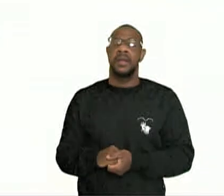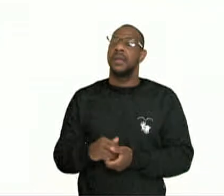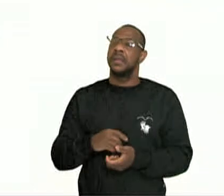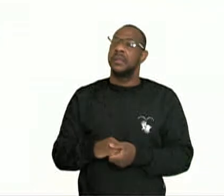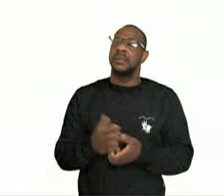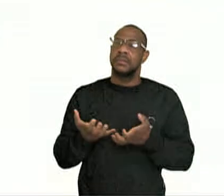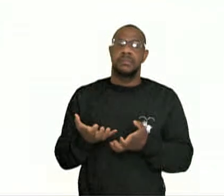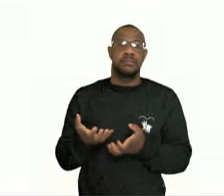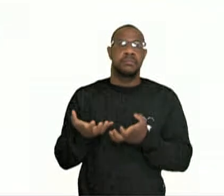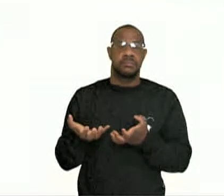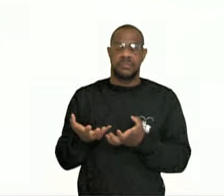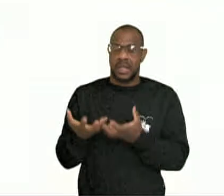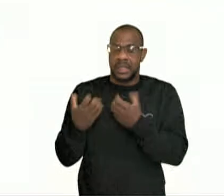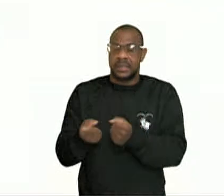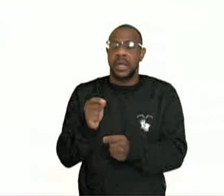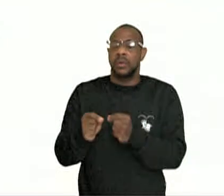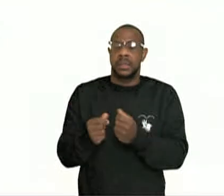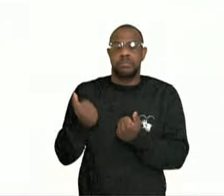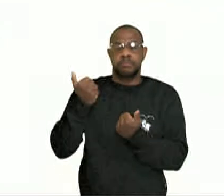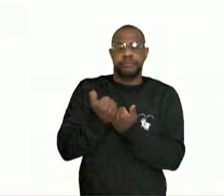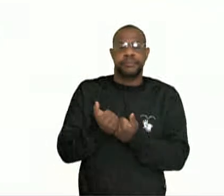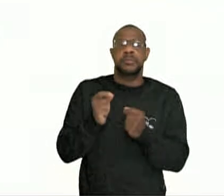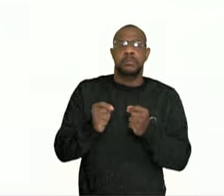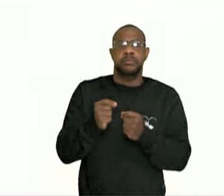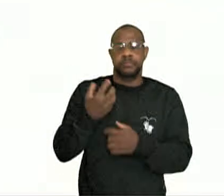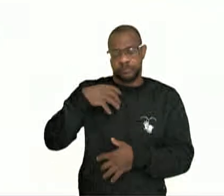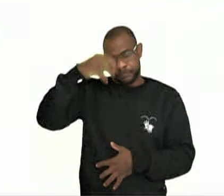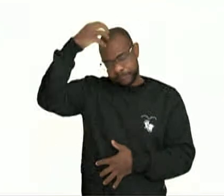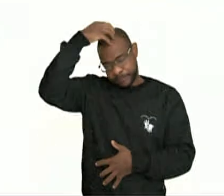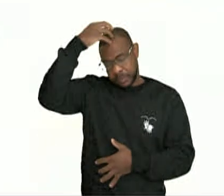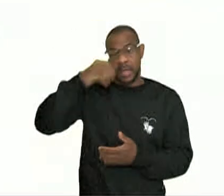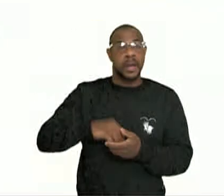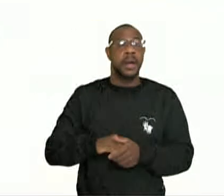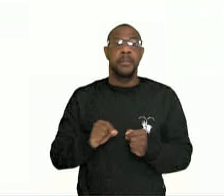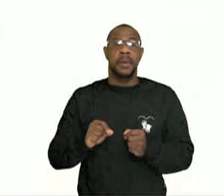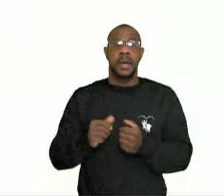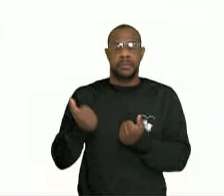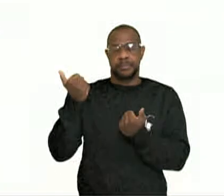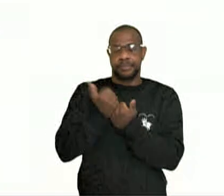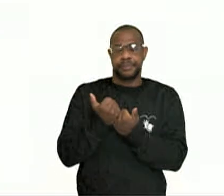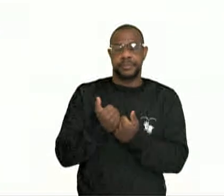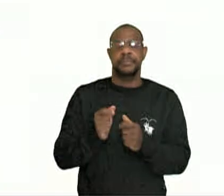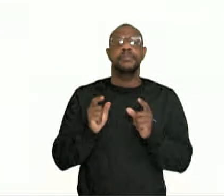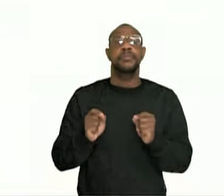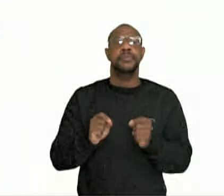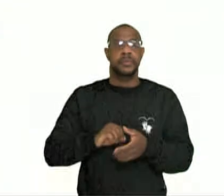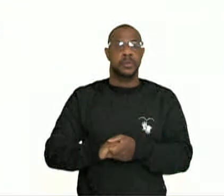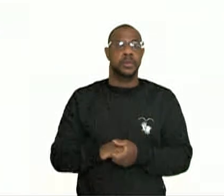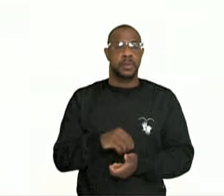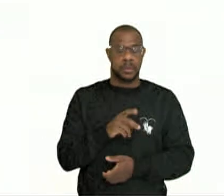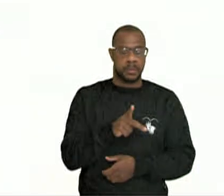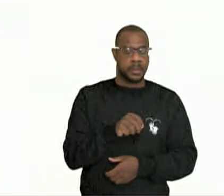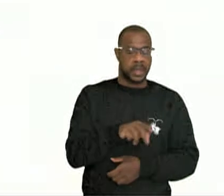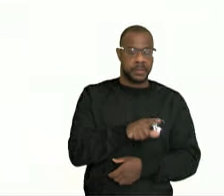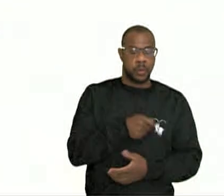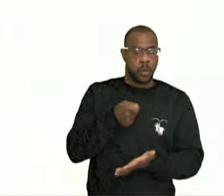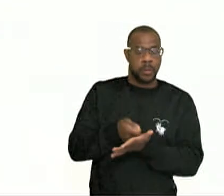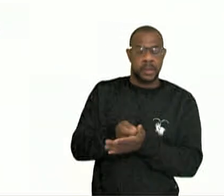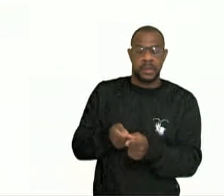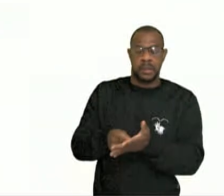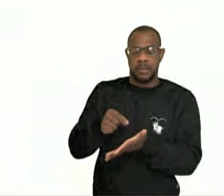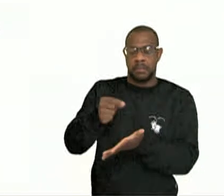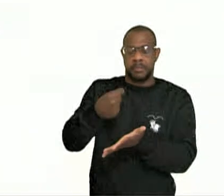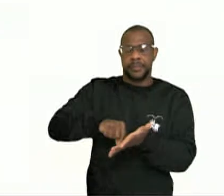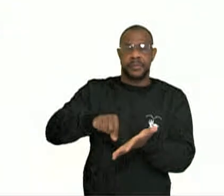inglês, e ele vai aceitar, né? Mas ao aceitar assumir o trono inglês, o parlamento o obrigou que ele